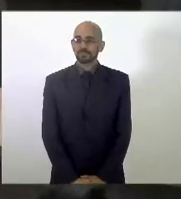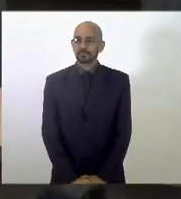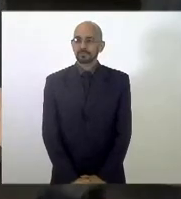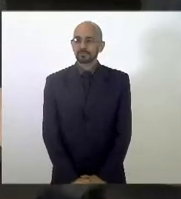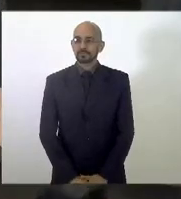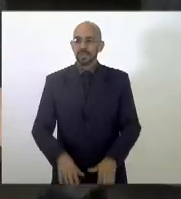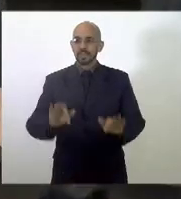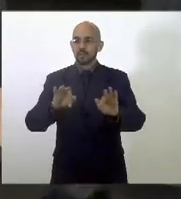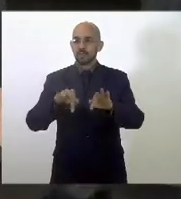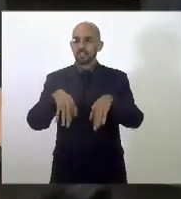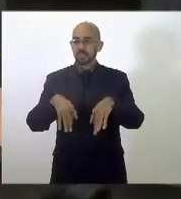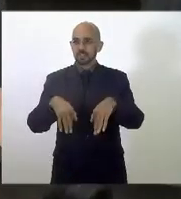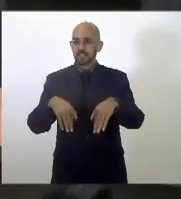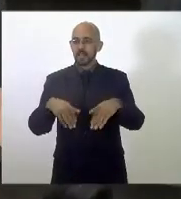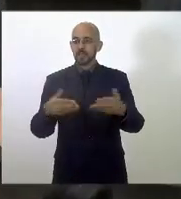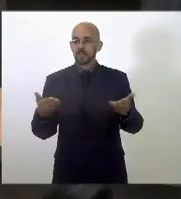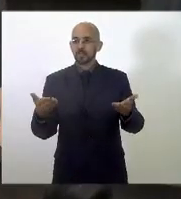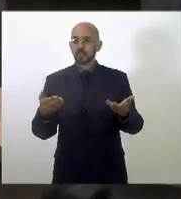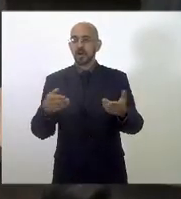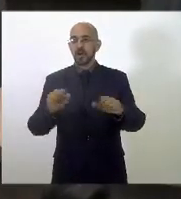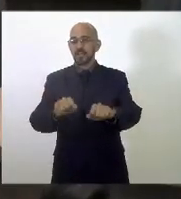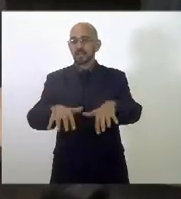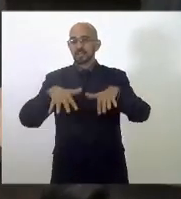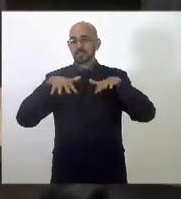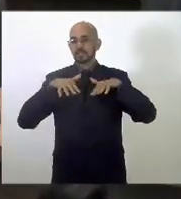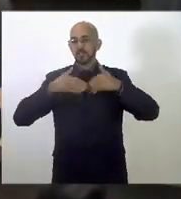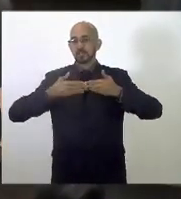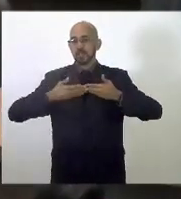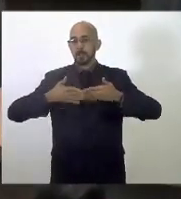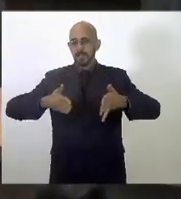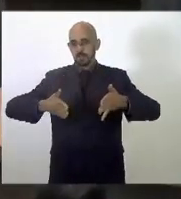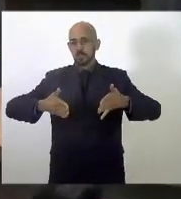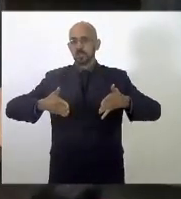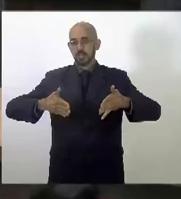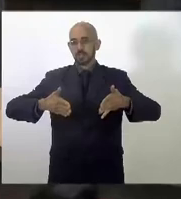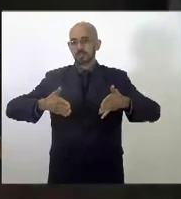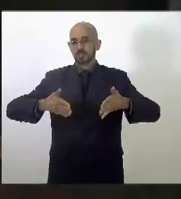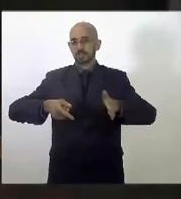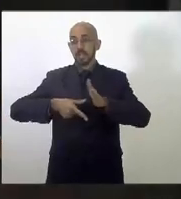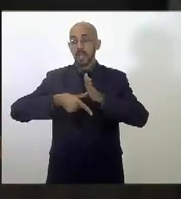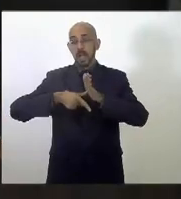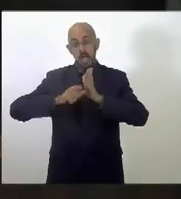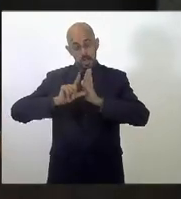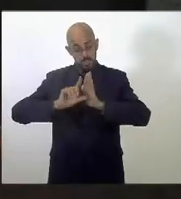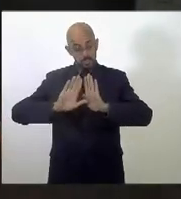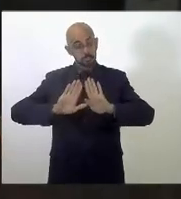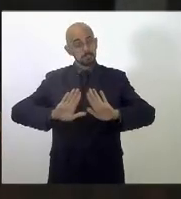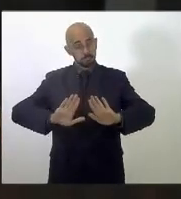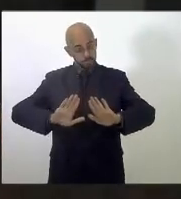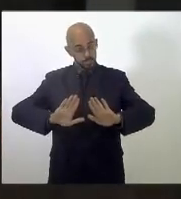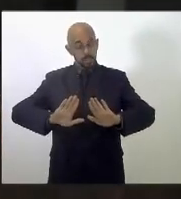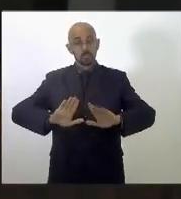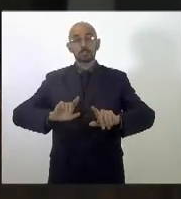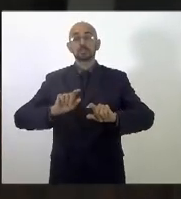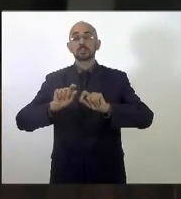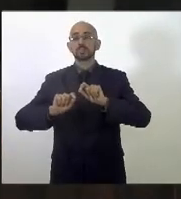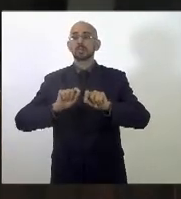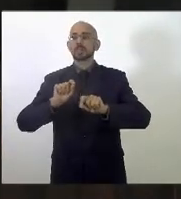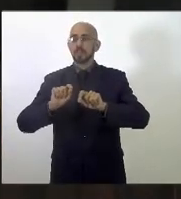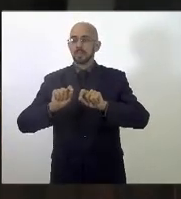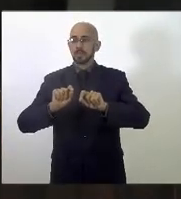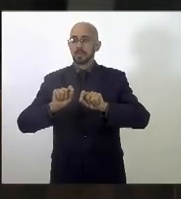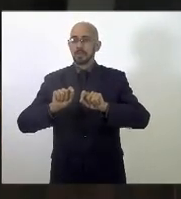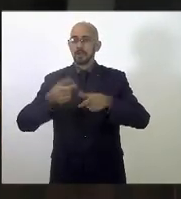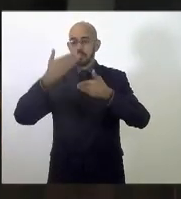Está encerrada essa sessão de abertura. Antes, porém, aqui